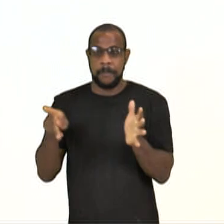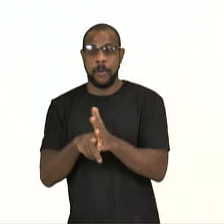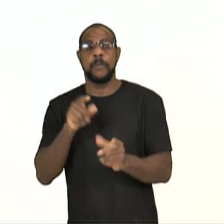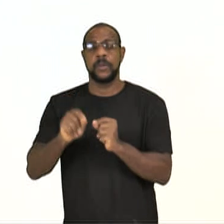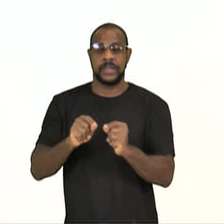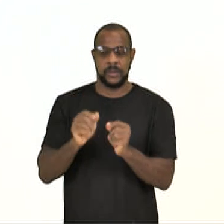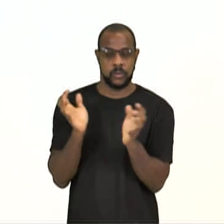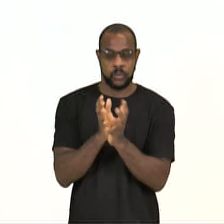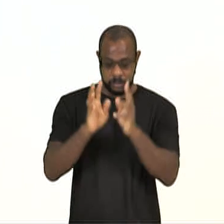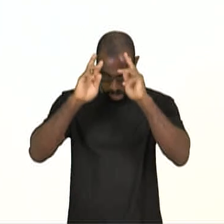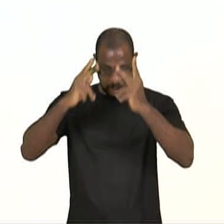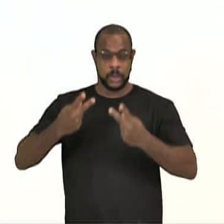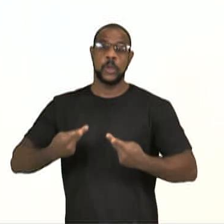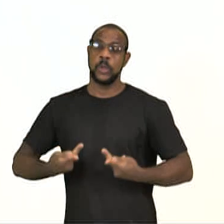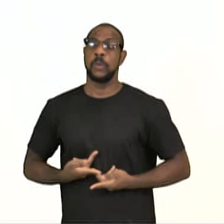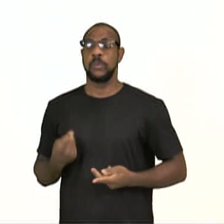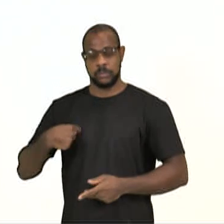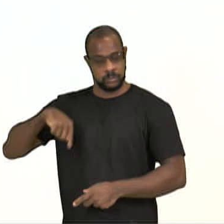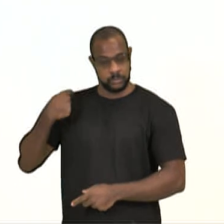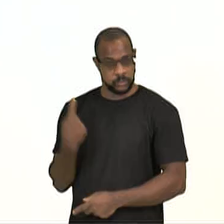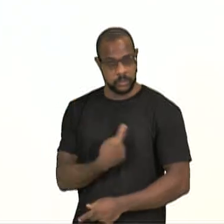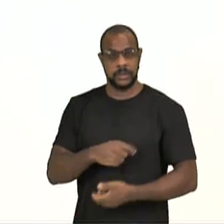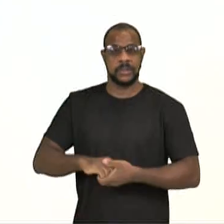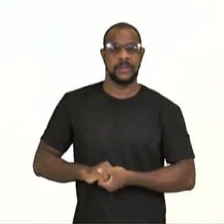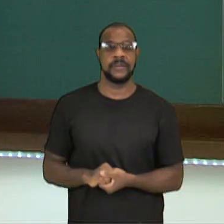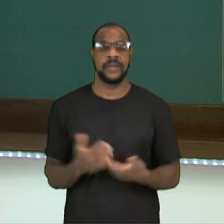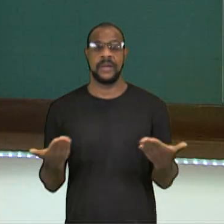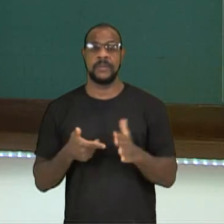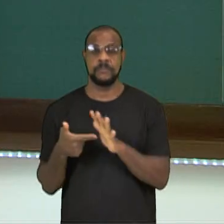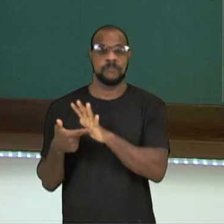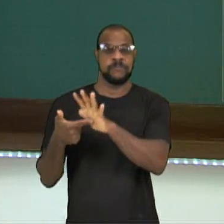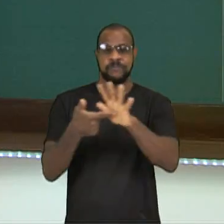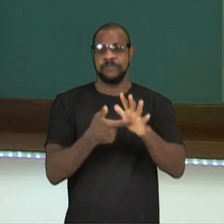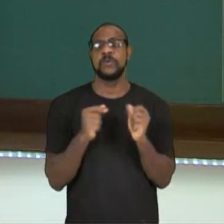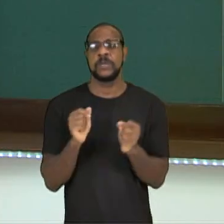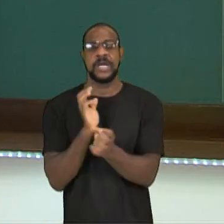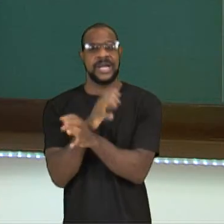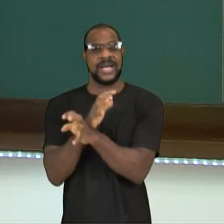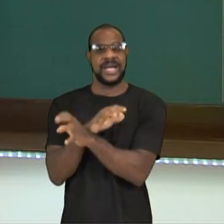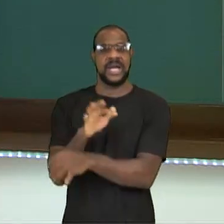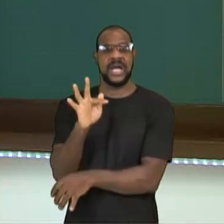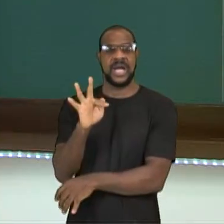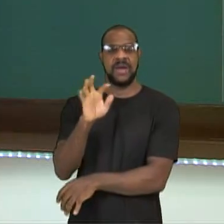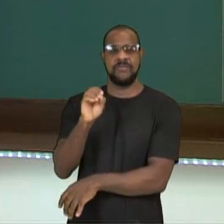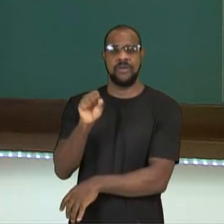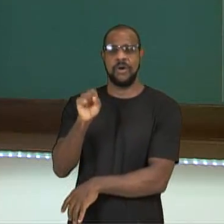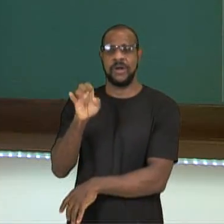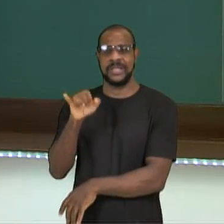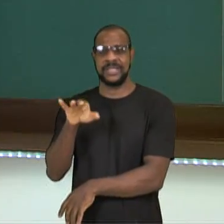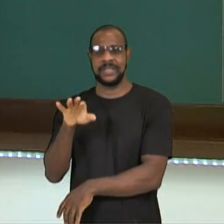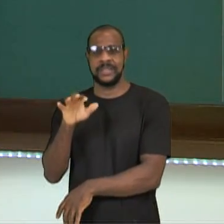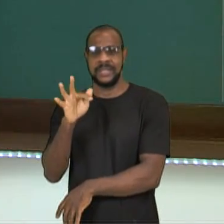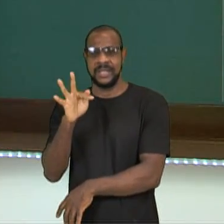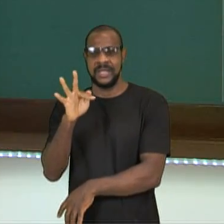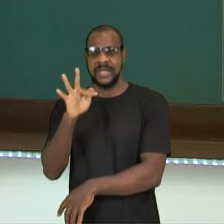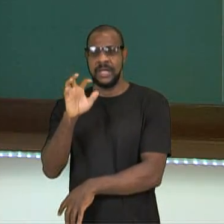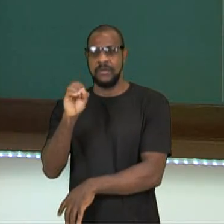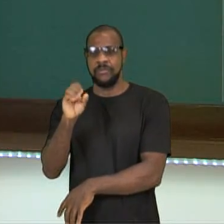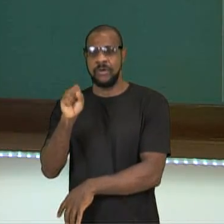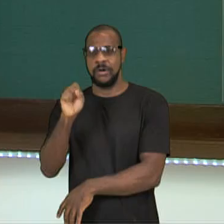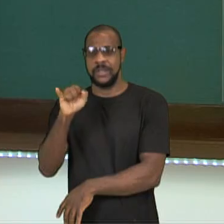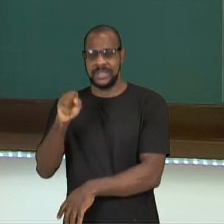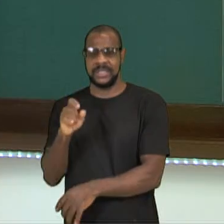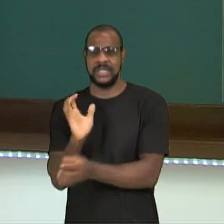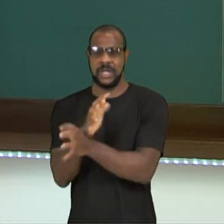espécie. Revelações fósseis, aí começa, né, todo um estudo, né, que são fósseis, é osso, não é